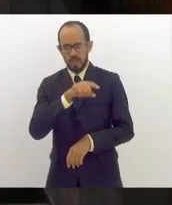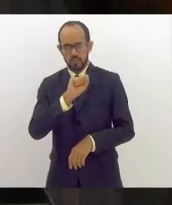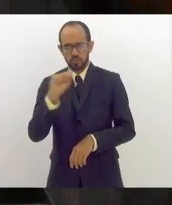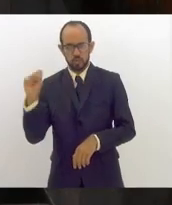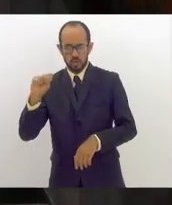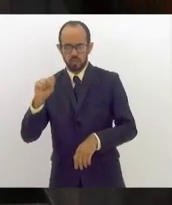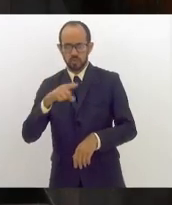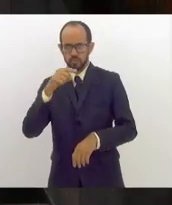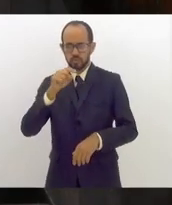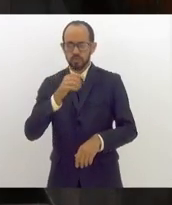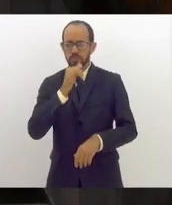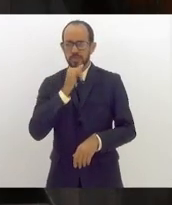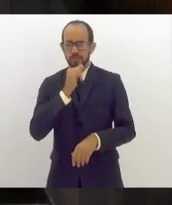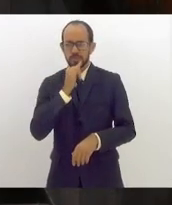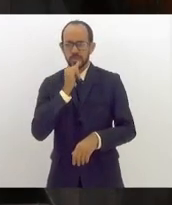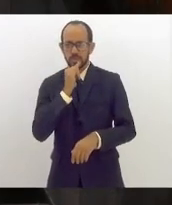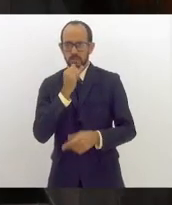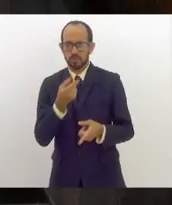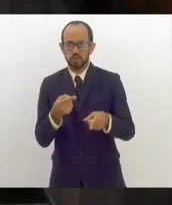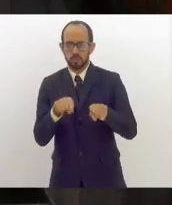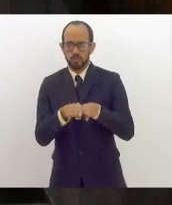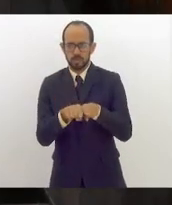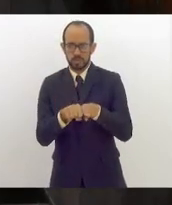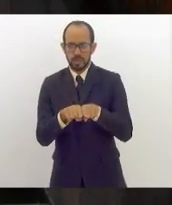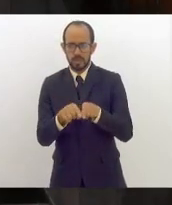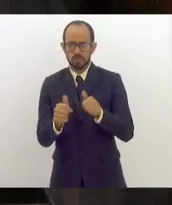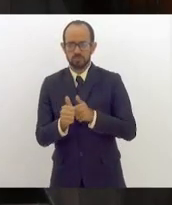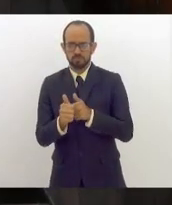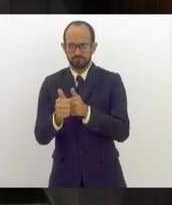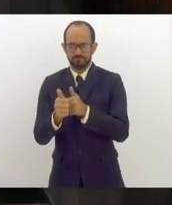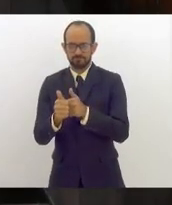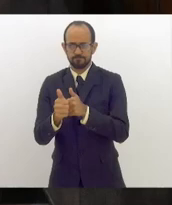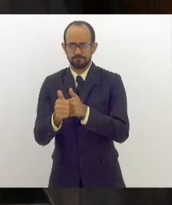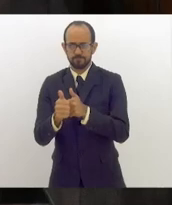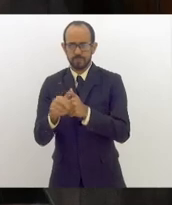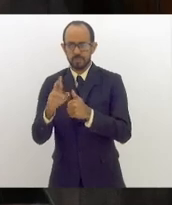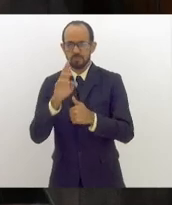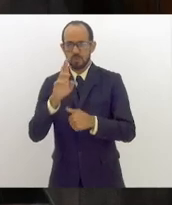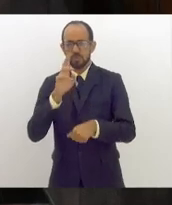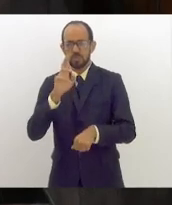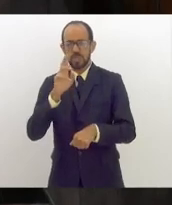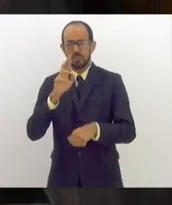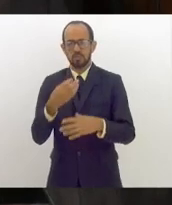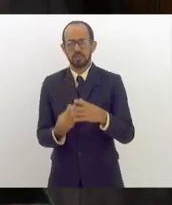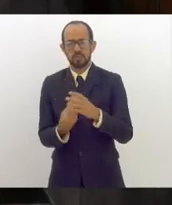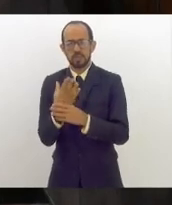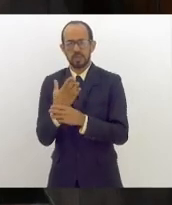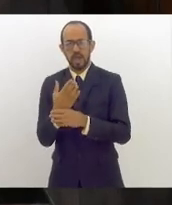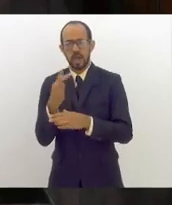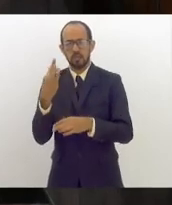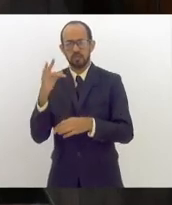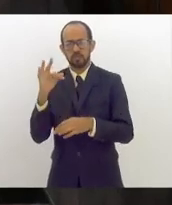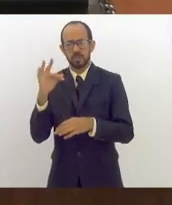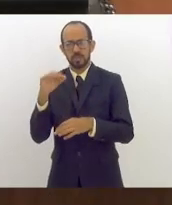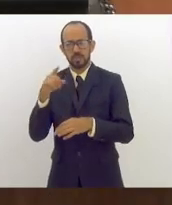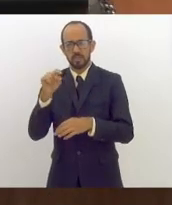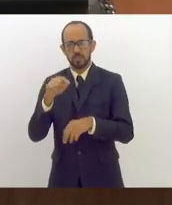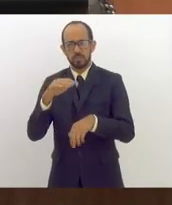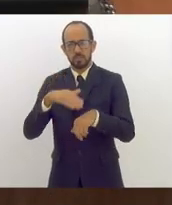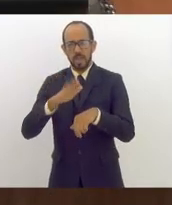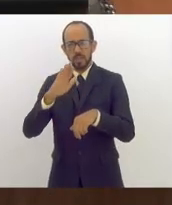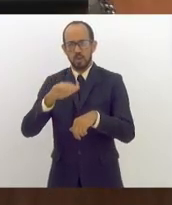o exemplo de cumplicidade companheirismo foram responsáveis por criar a maior Fundação e assistência a pessoa com deficiência